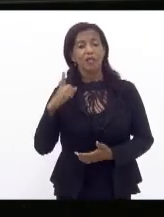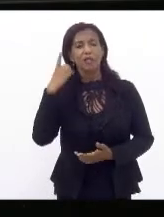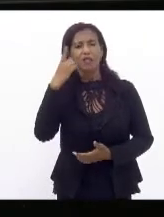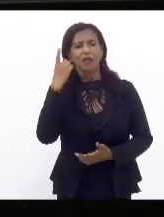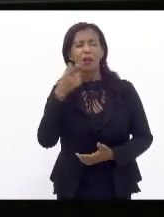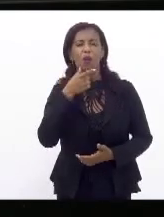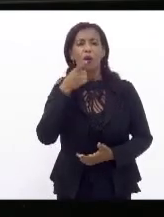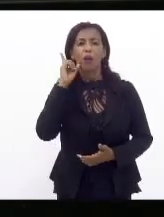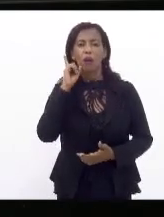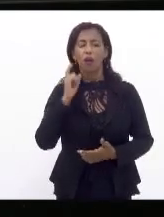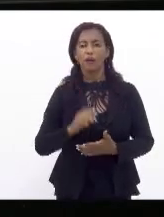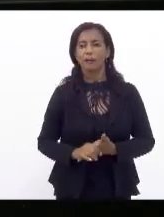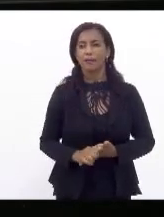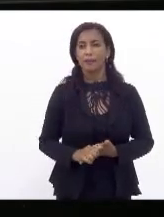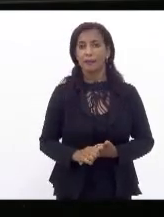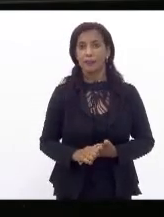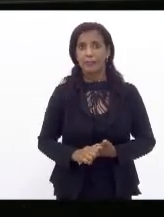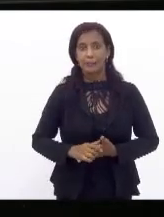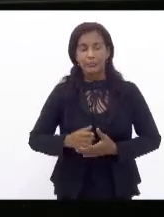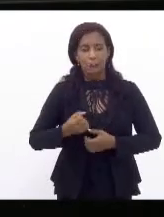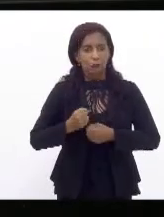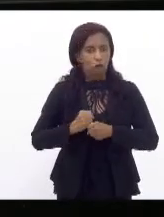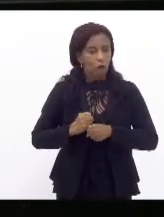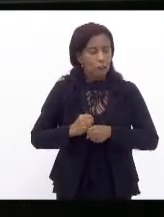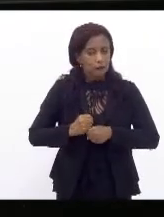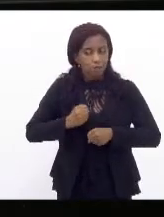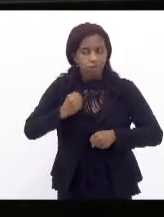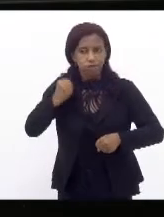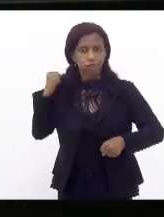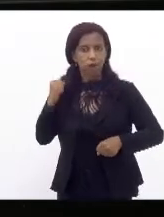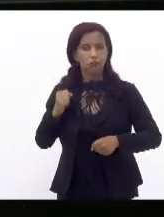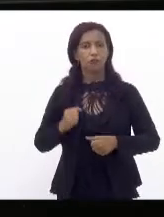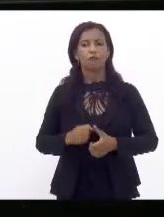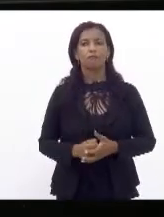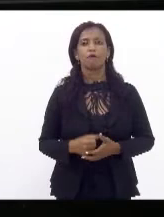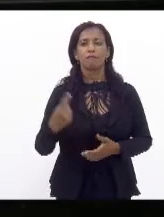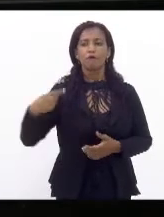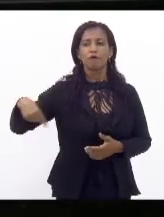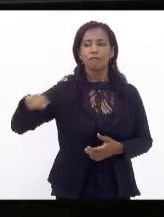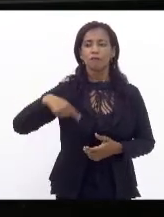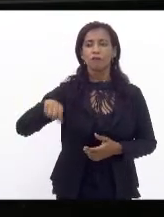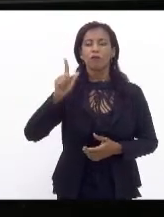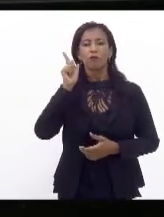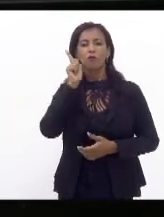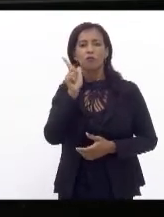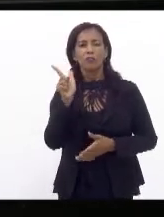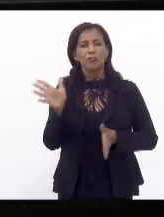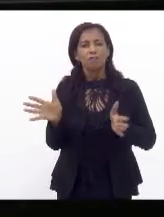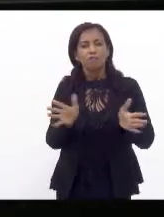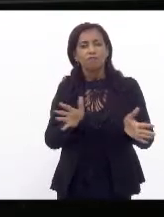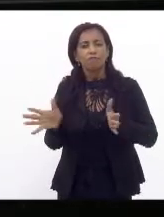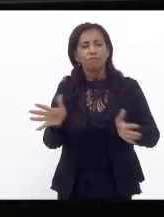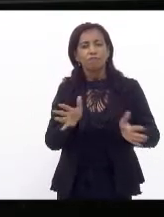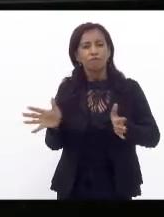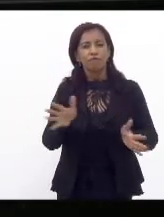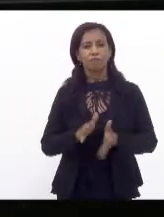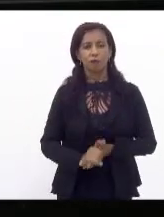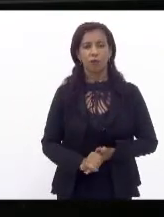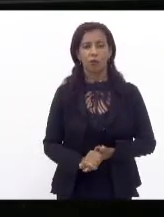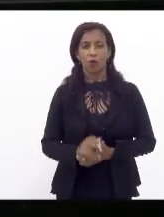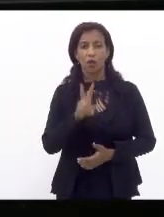ontem foram deputados gigantes, Tia Ju. Eles conseguiram se articular